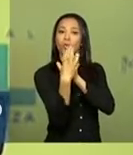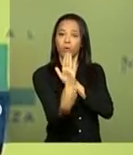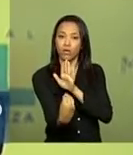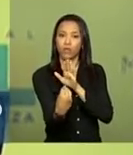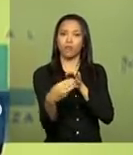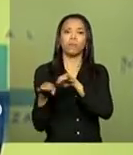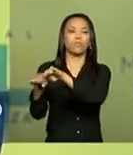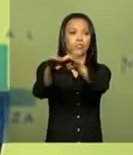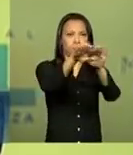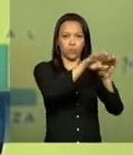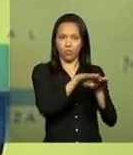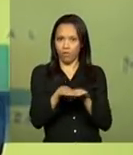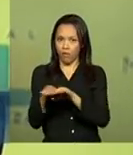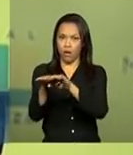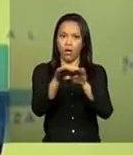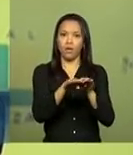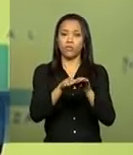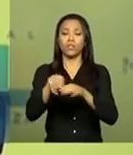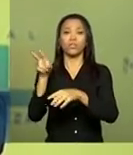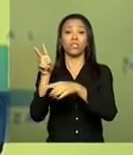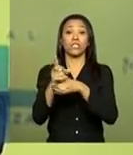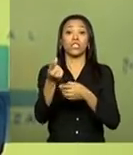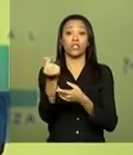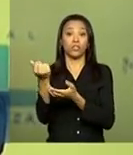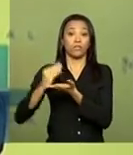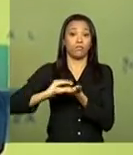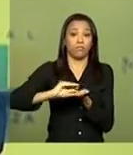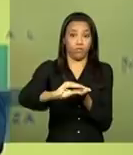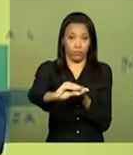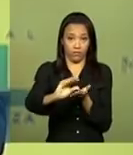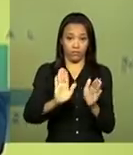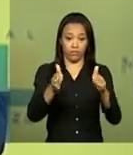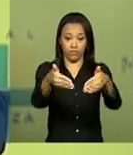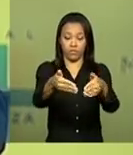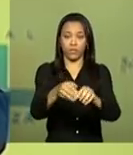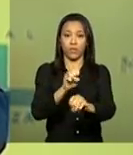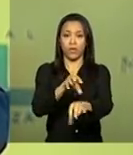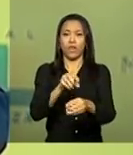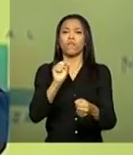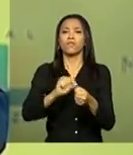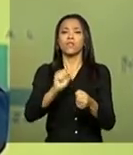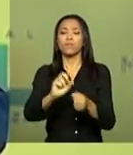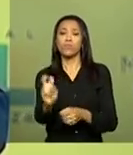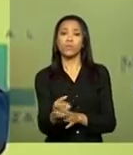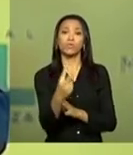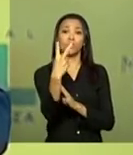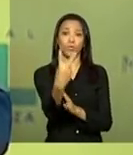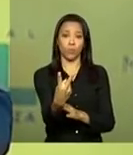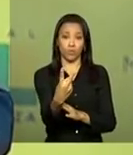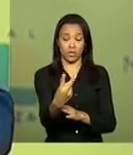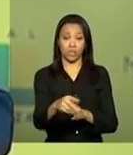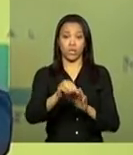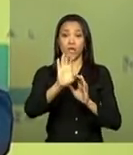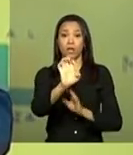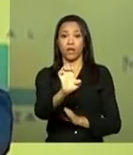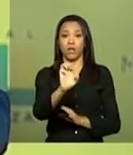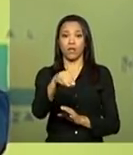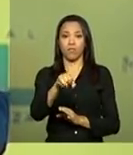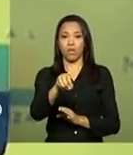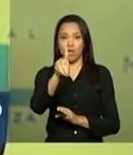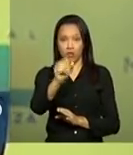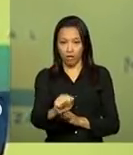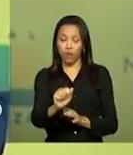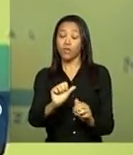padrão, um novo padrão de financiamento para a educação do país. Fizemos duas emendas constitucionais que mudaram a estrutura